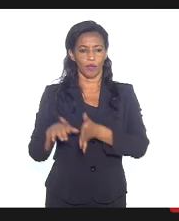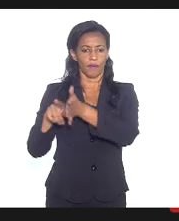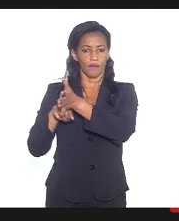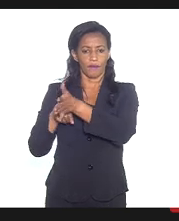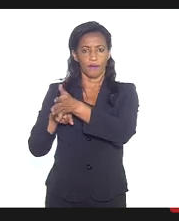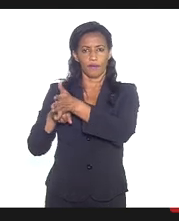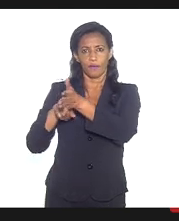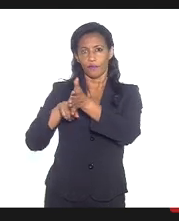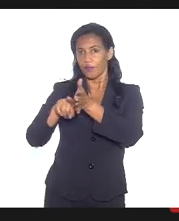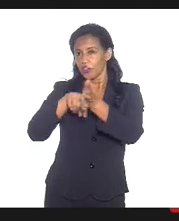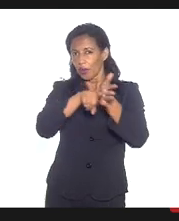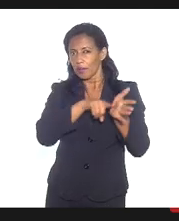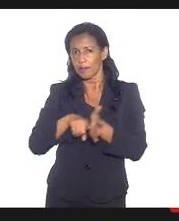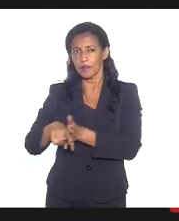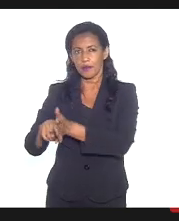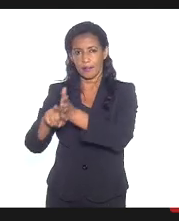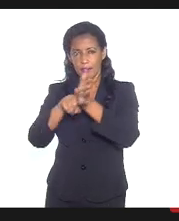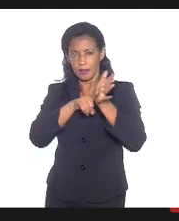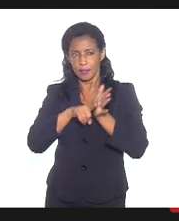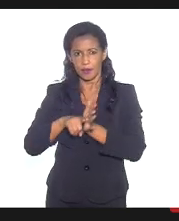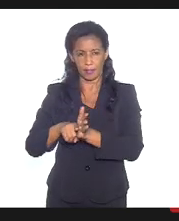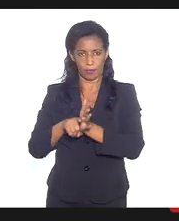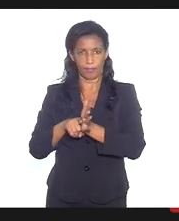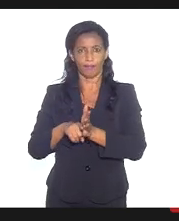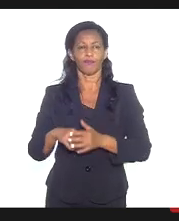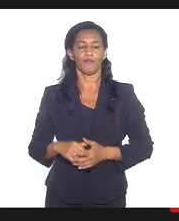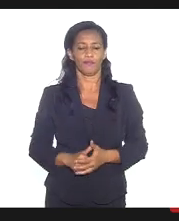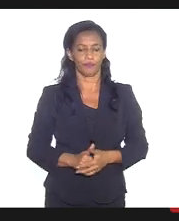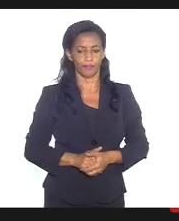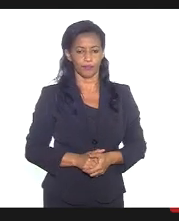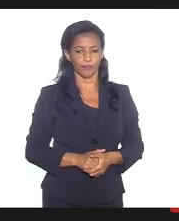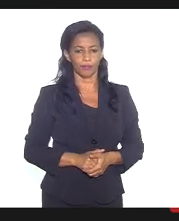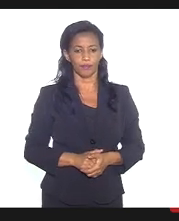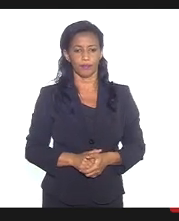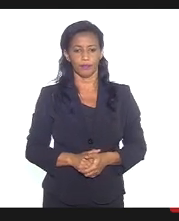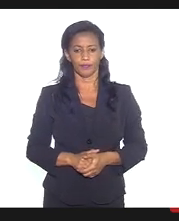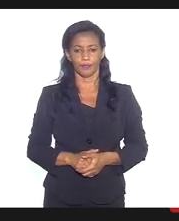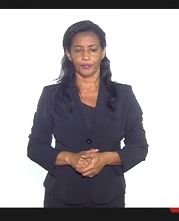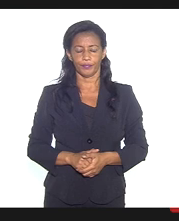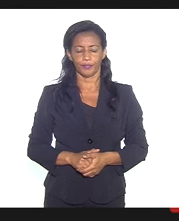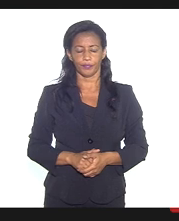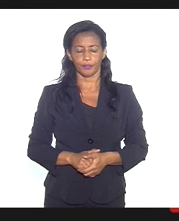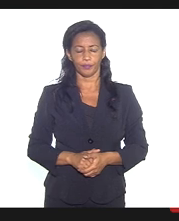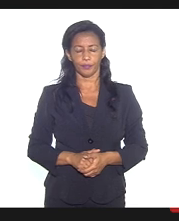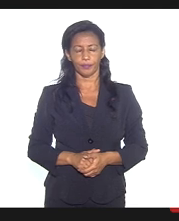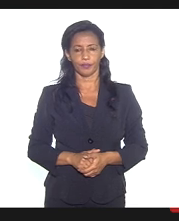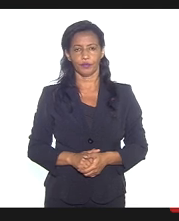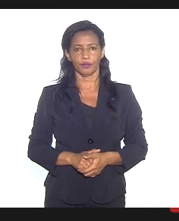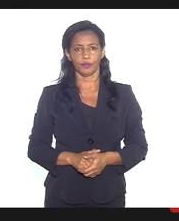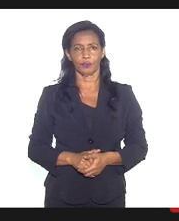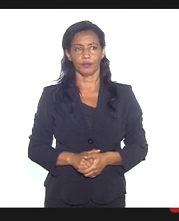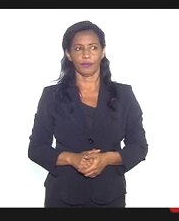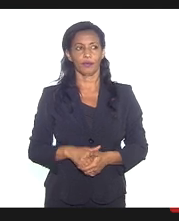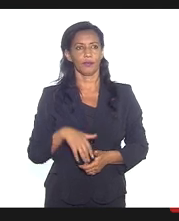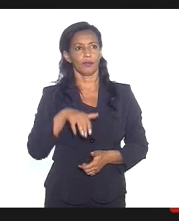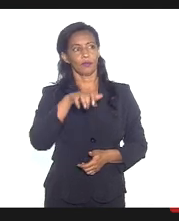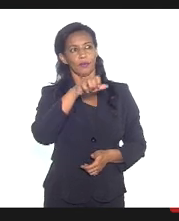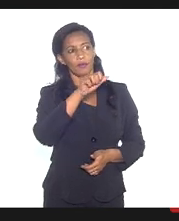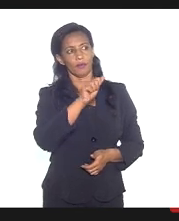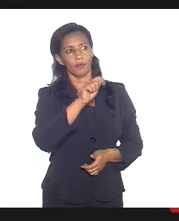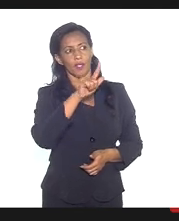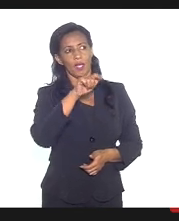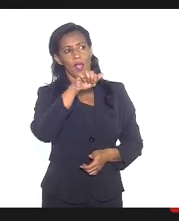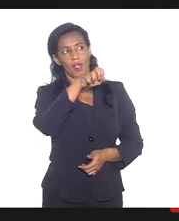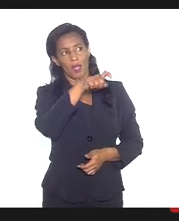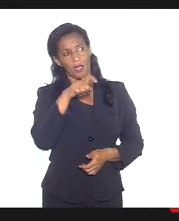pré-fiscalizações, para não ficar pedindo toda hora dados às empresas. Ô, Alex. Sim. Só que eu, para dar aqui